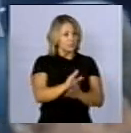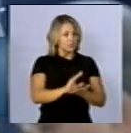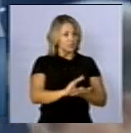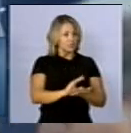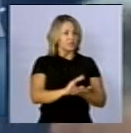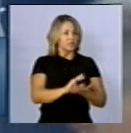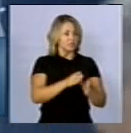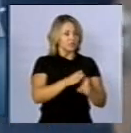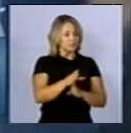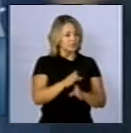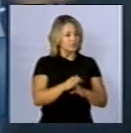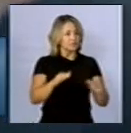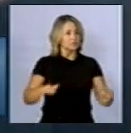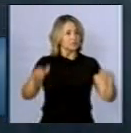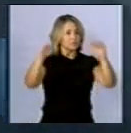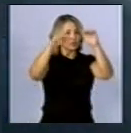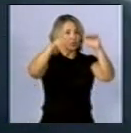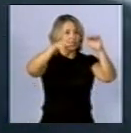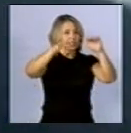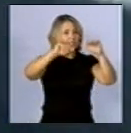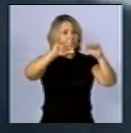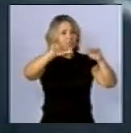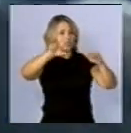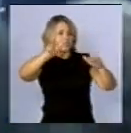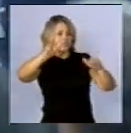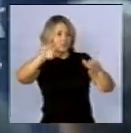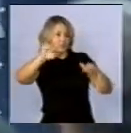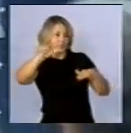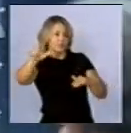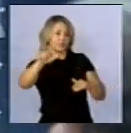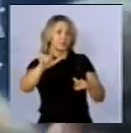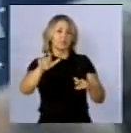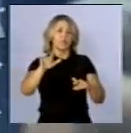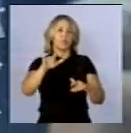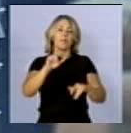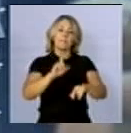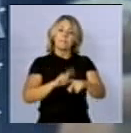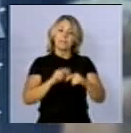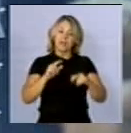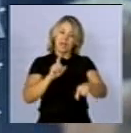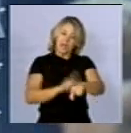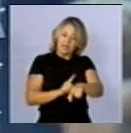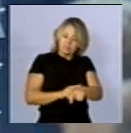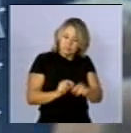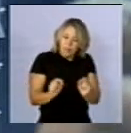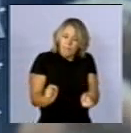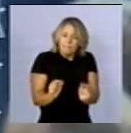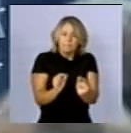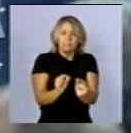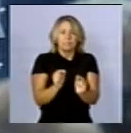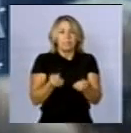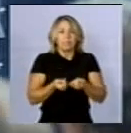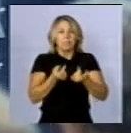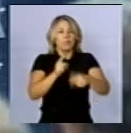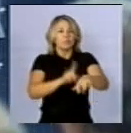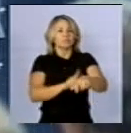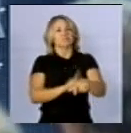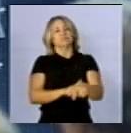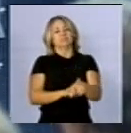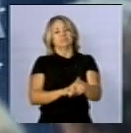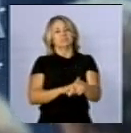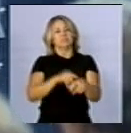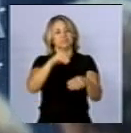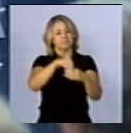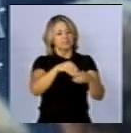considerado para Exposições instantânea nessas nessas nessas níveis de radiação